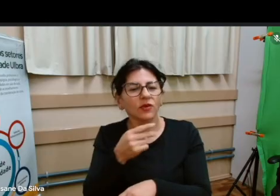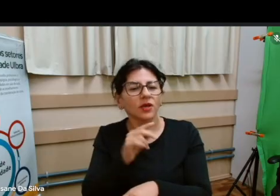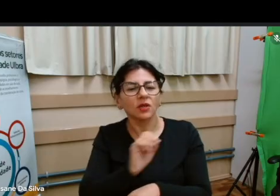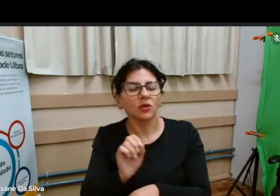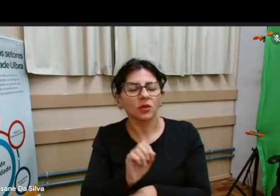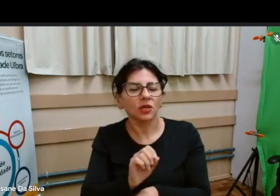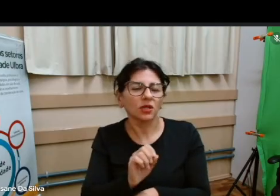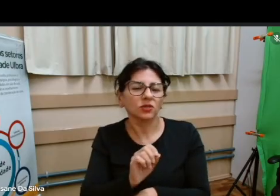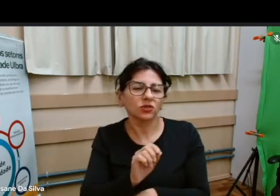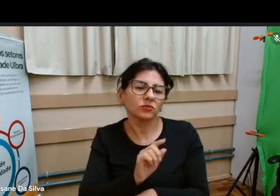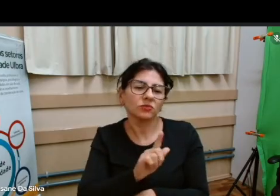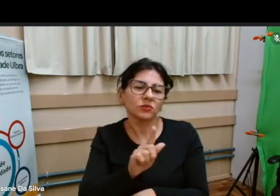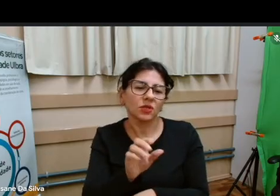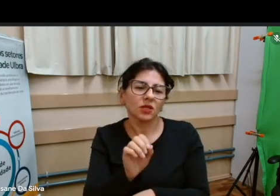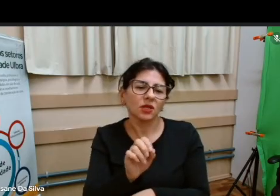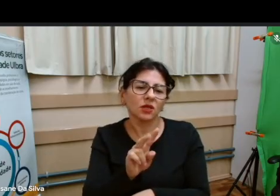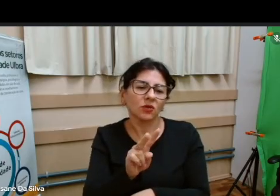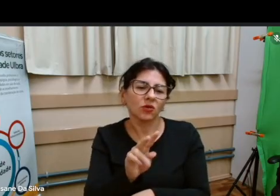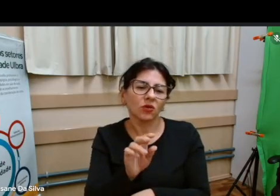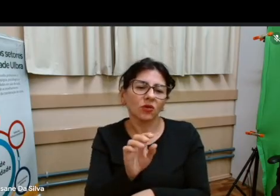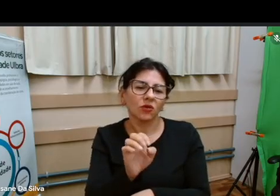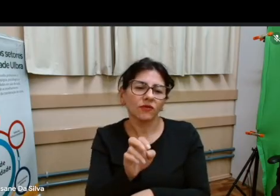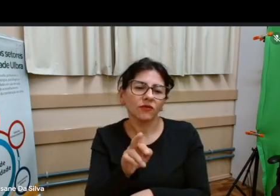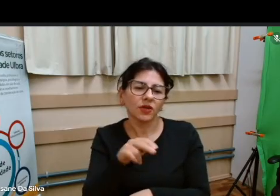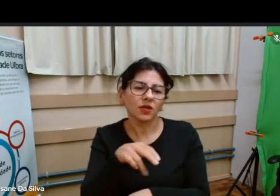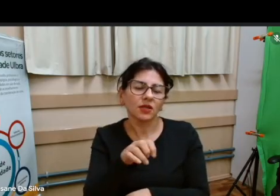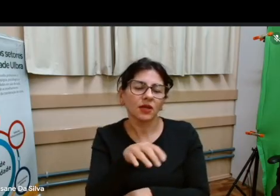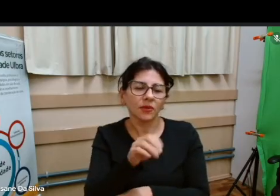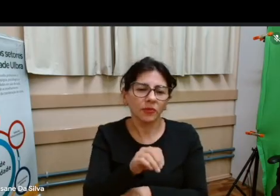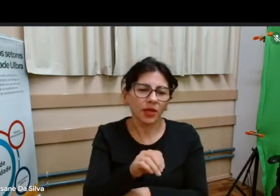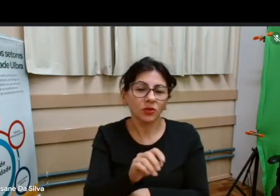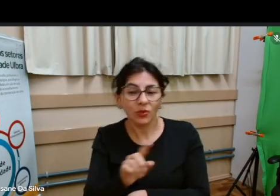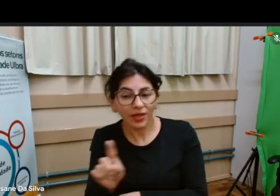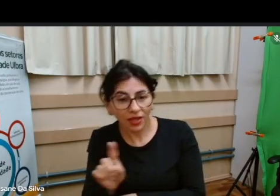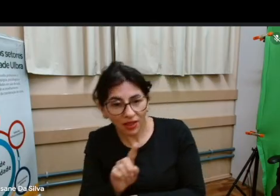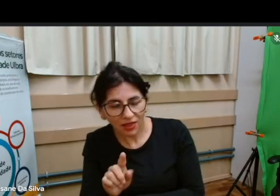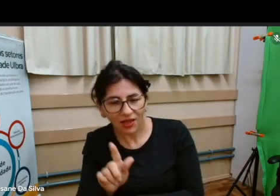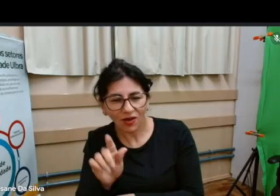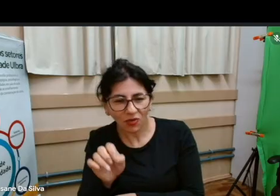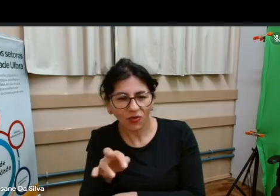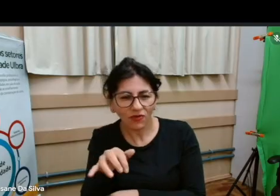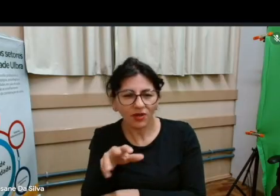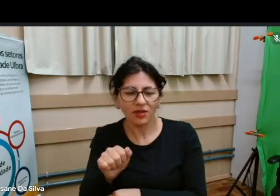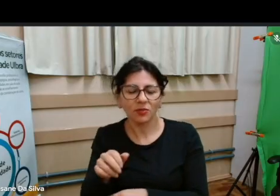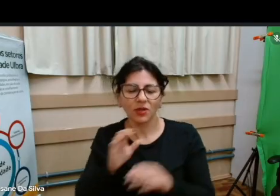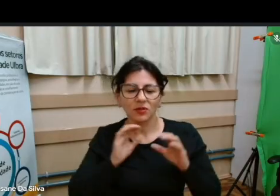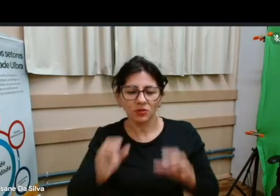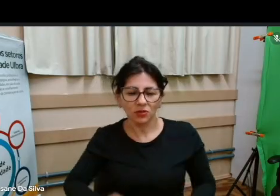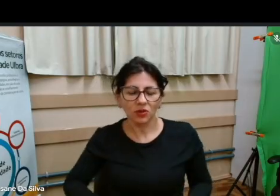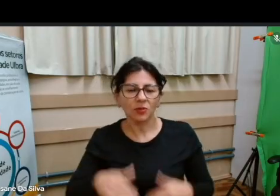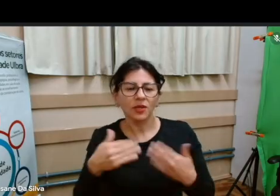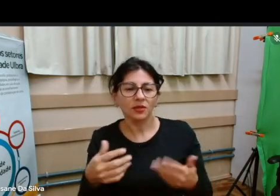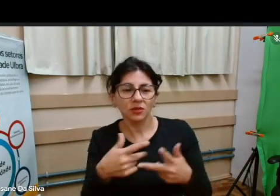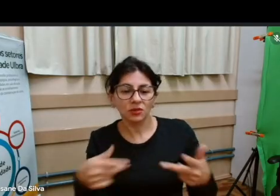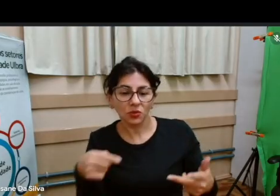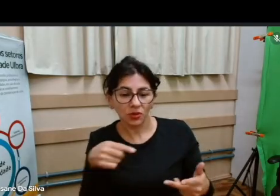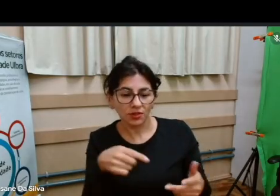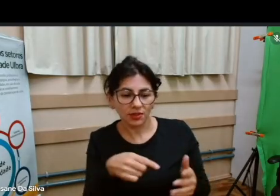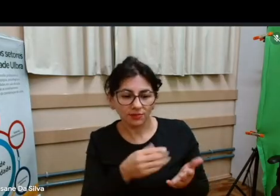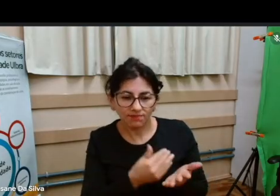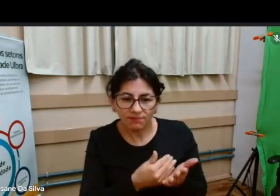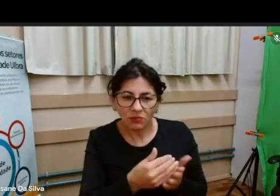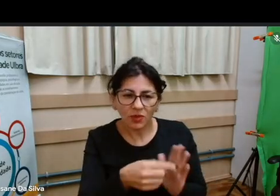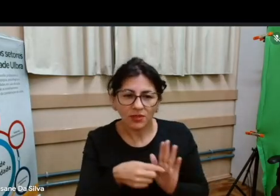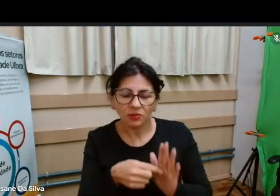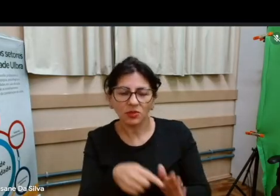desgovernou dos corpos Então as interpelações que surgem daí e e